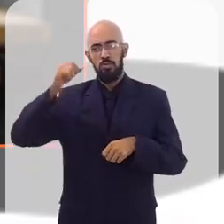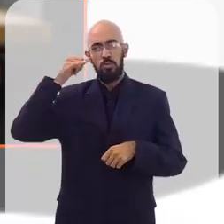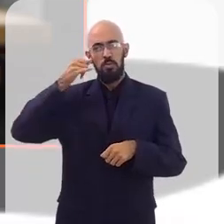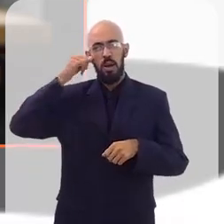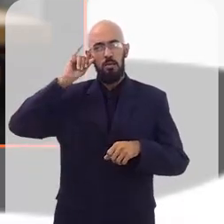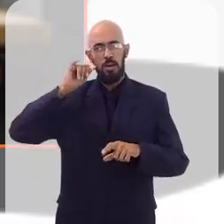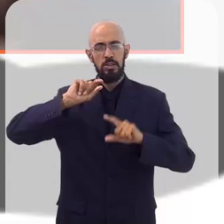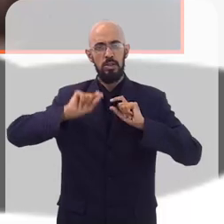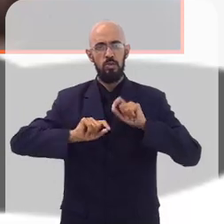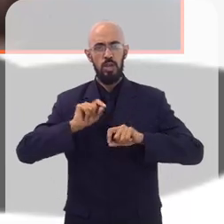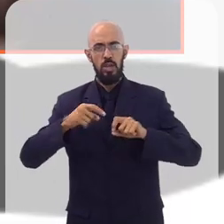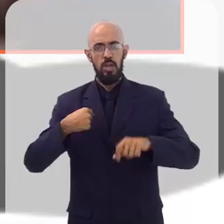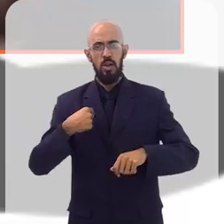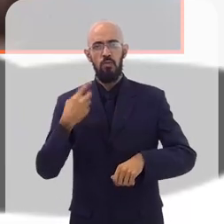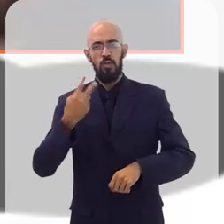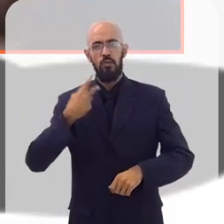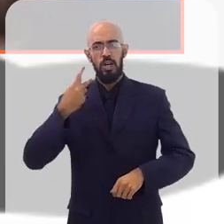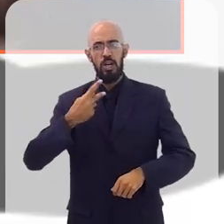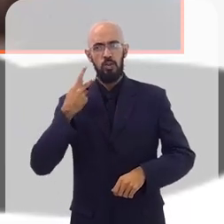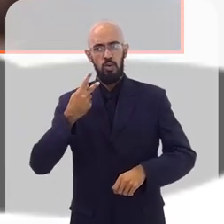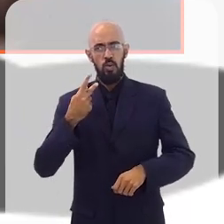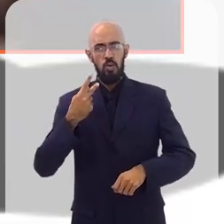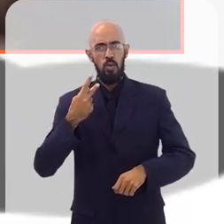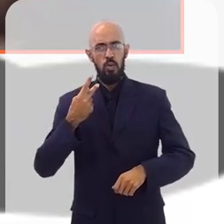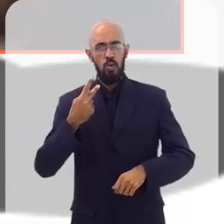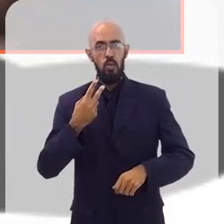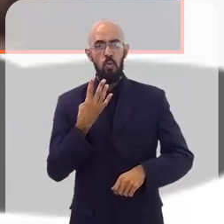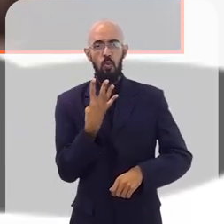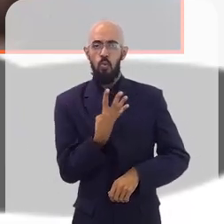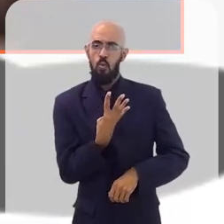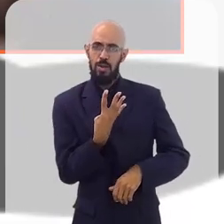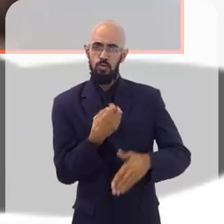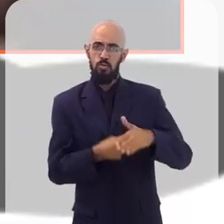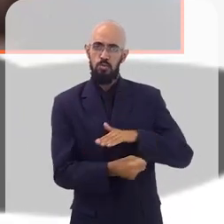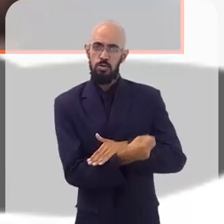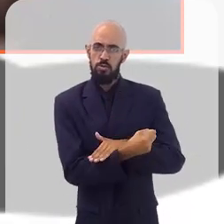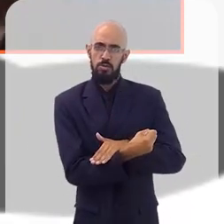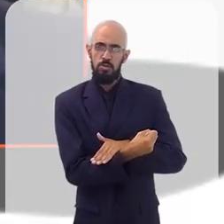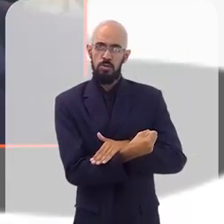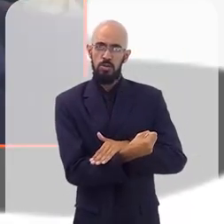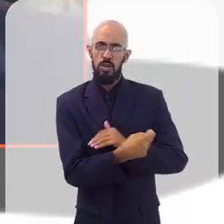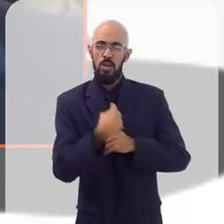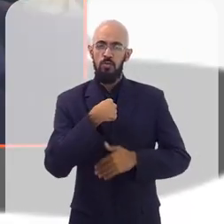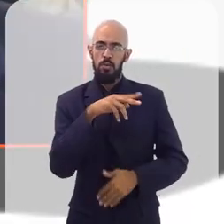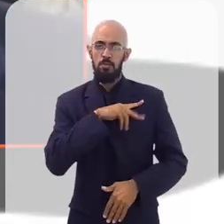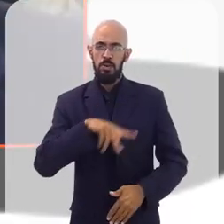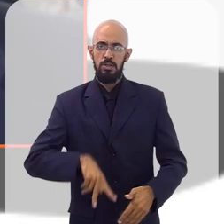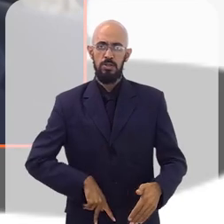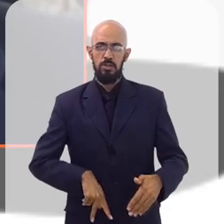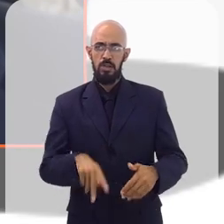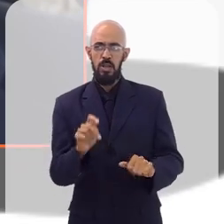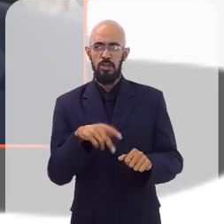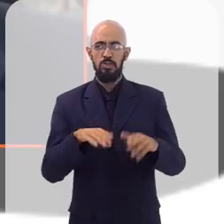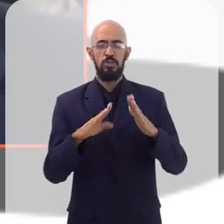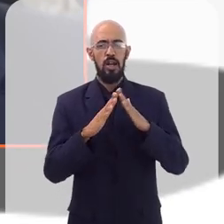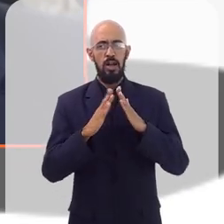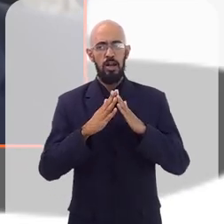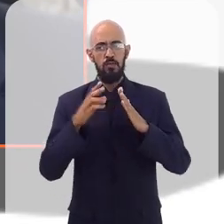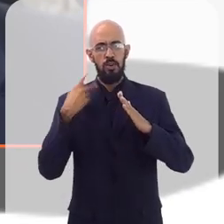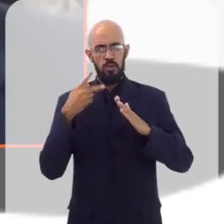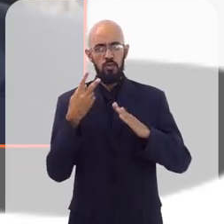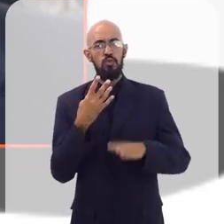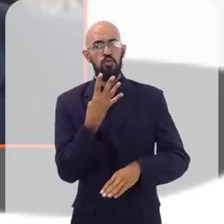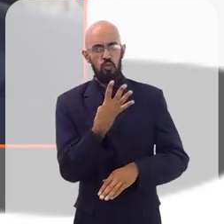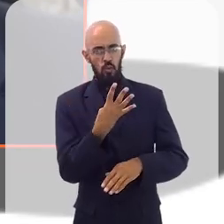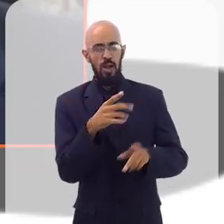encaminhar disso e os do município de Barra Mansa eu fui Vereador no município de Barra Mansa